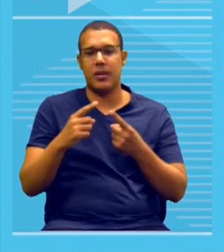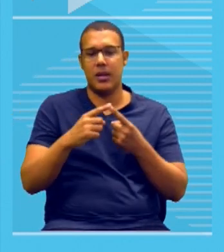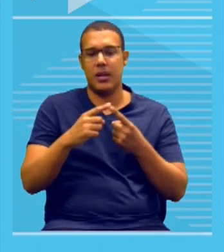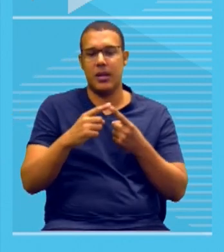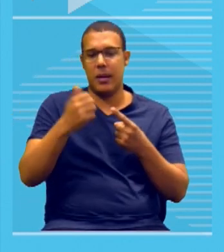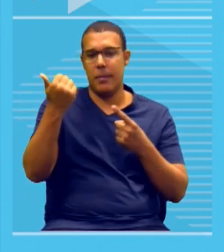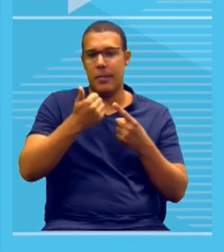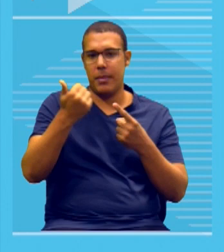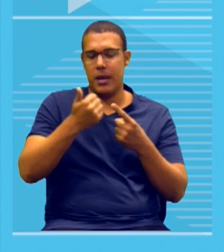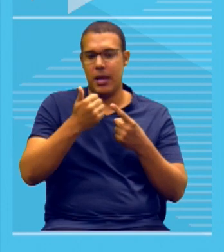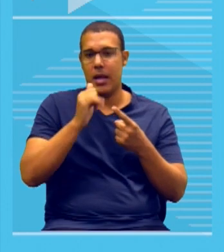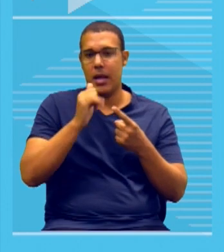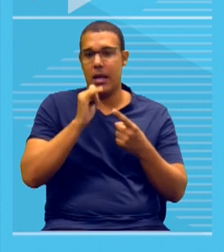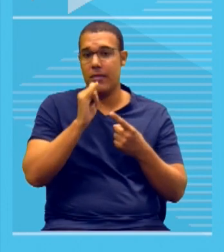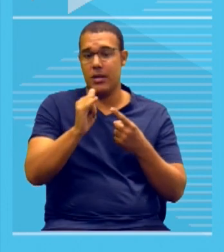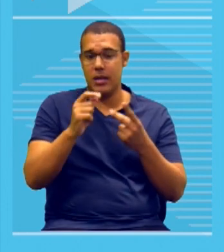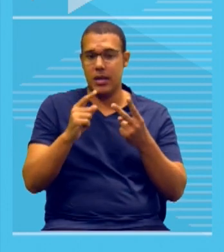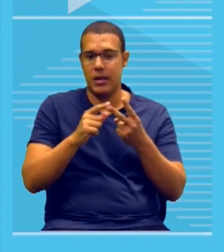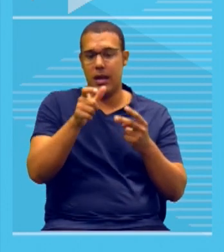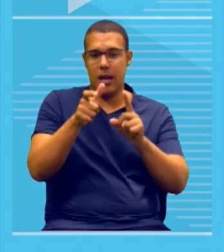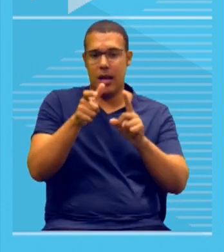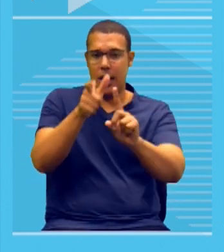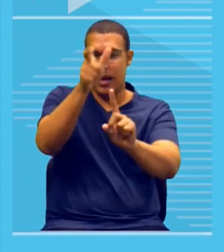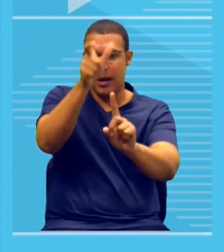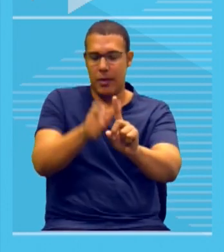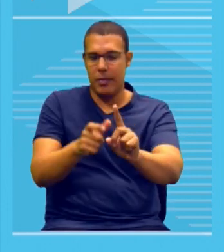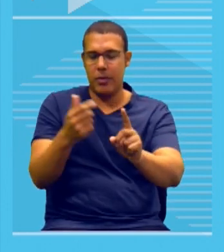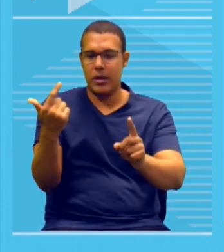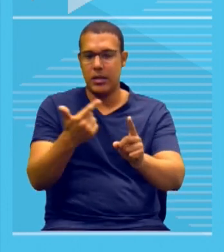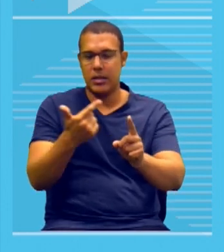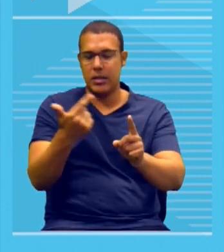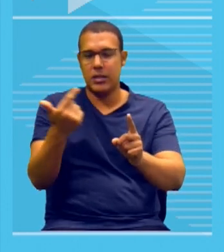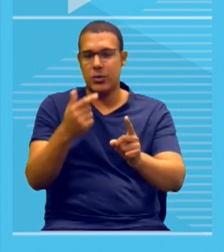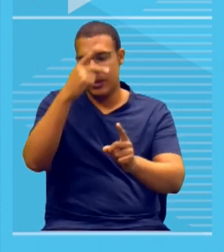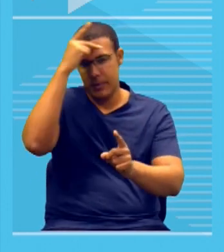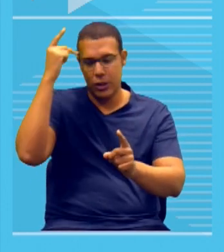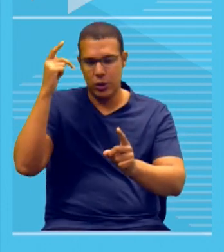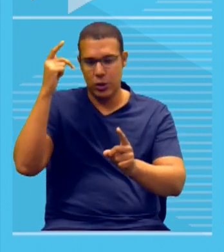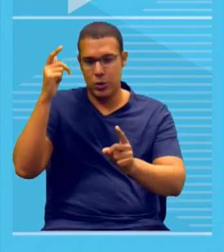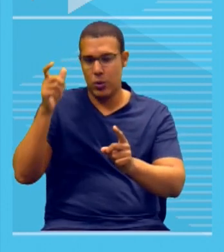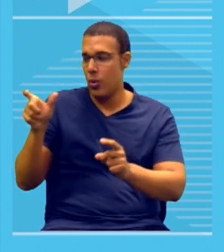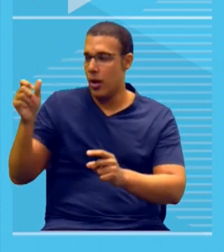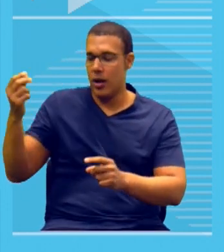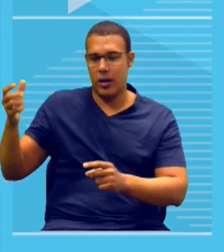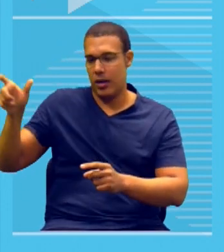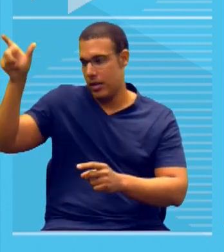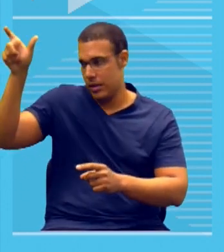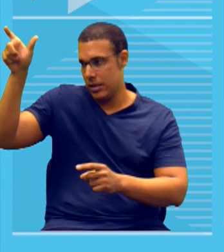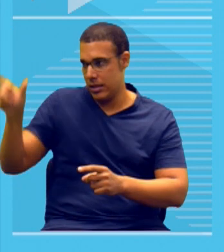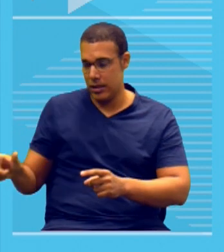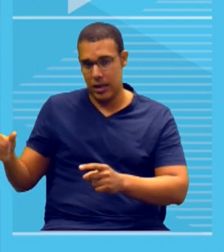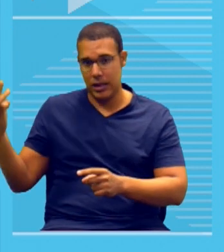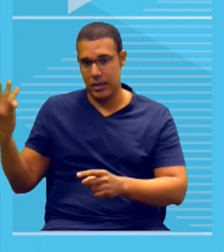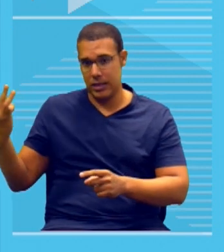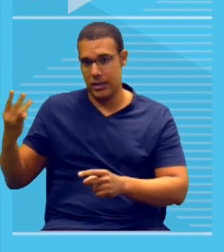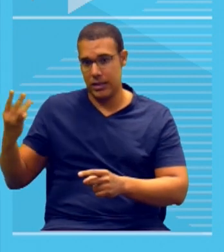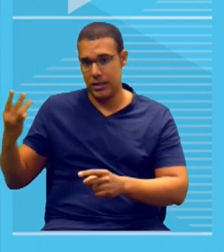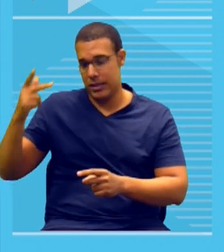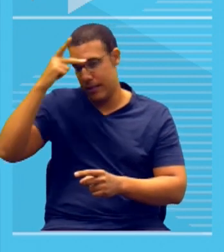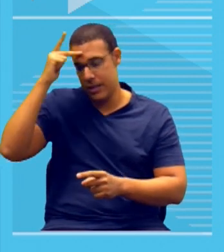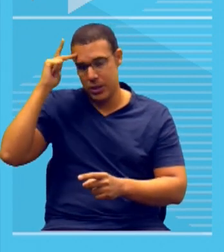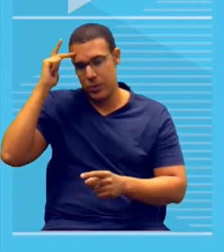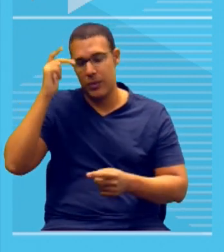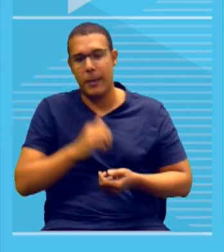que fala é a primeira com quem se fala é a segunda e a de quem se fala é